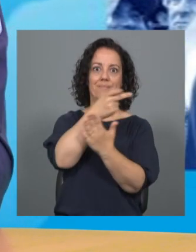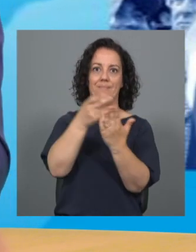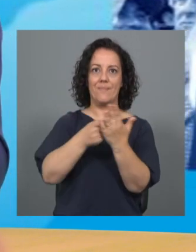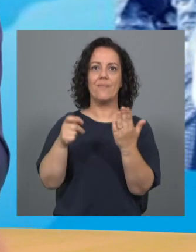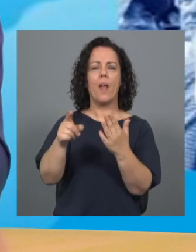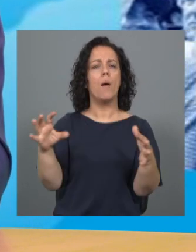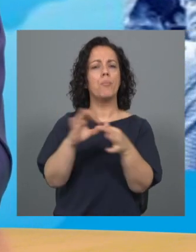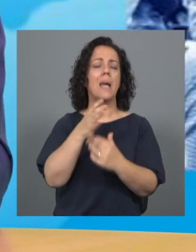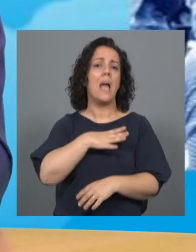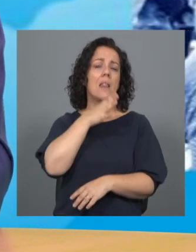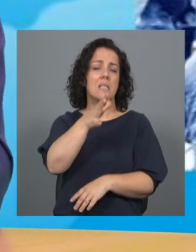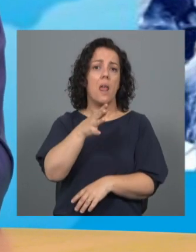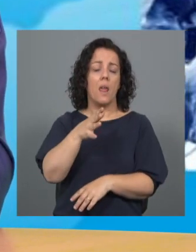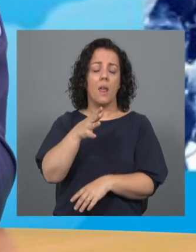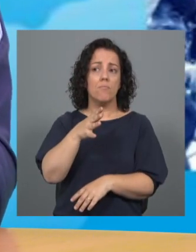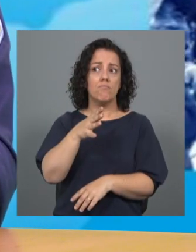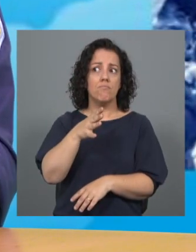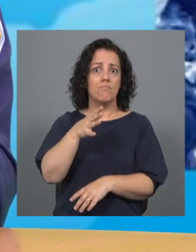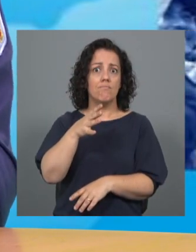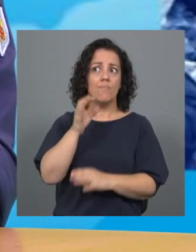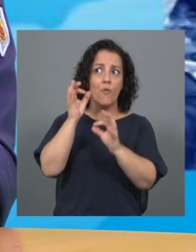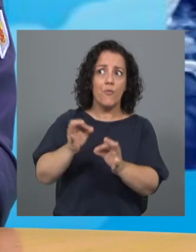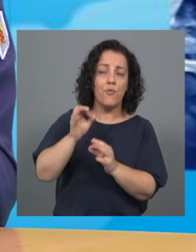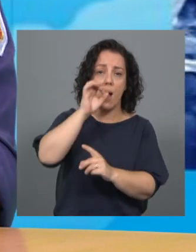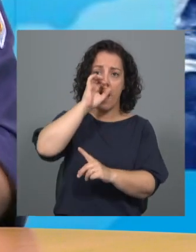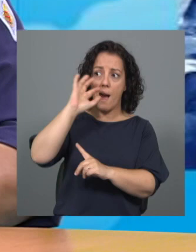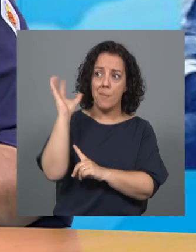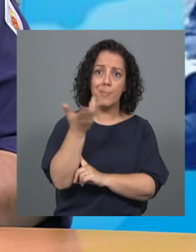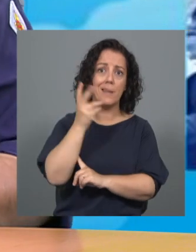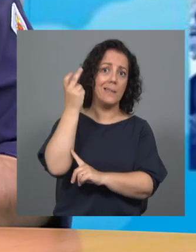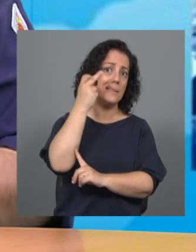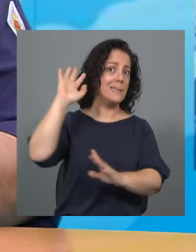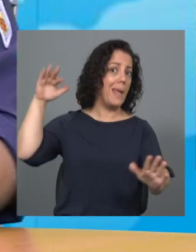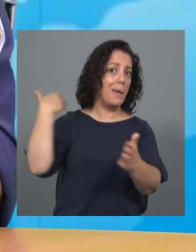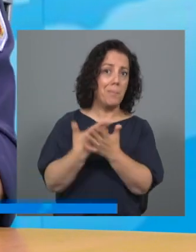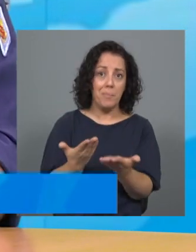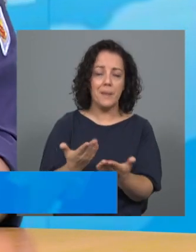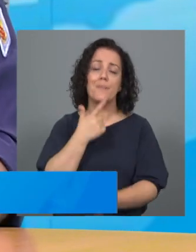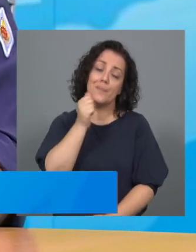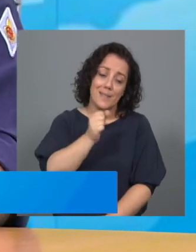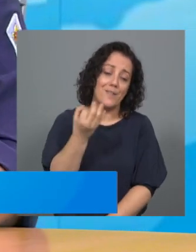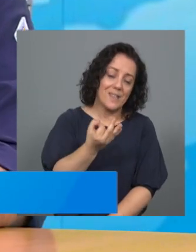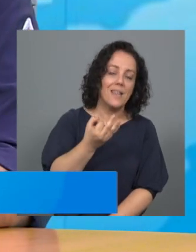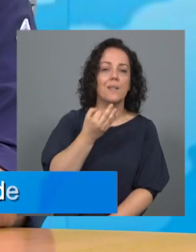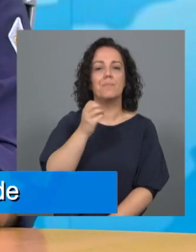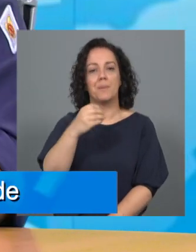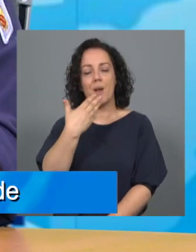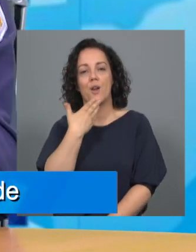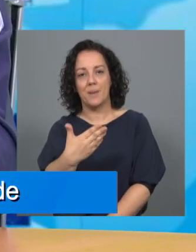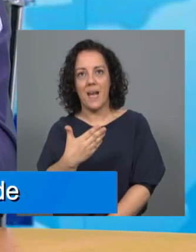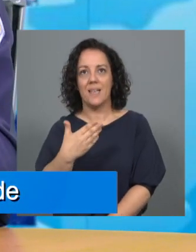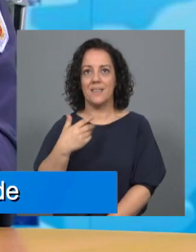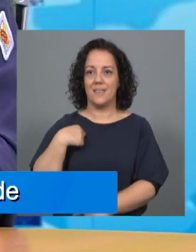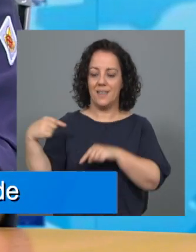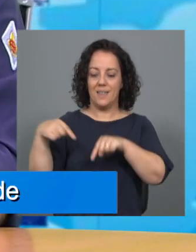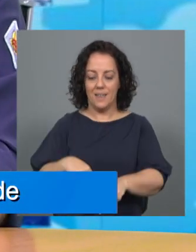esta é uma causa de todos os tempos? É verdade. Boa tarde e agradeço o convite e é um prazer estar aqui na Agência Eclésia a trabalhar e